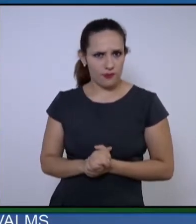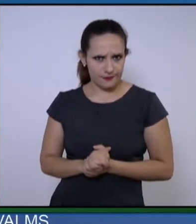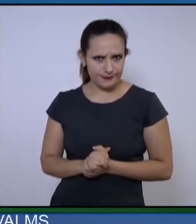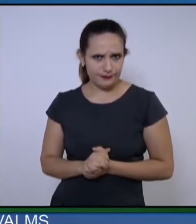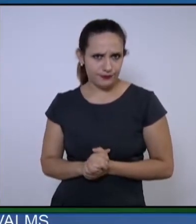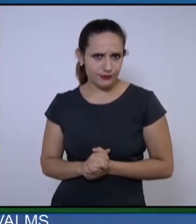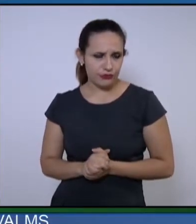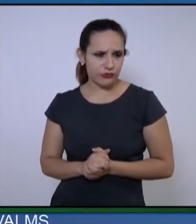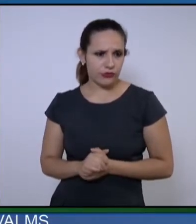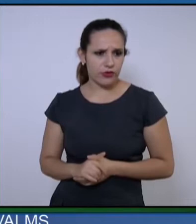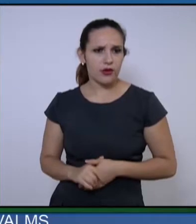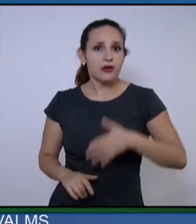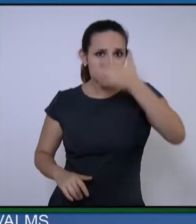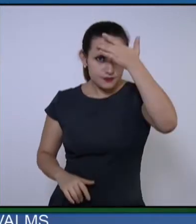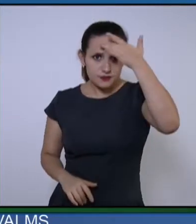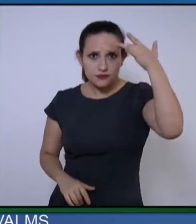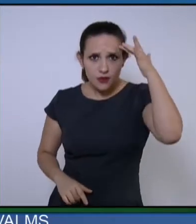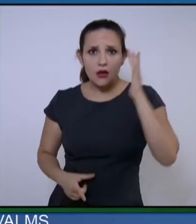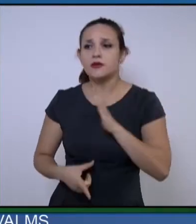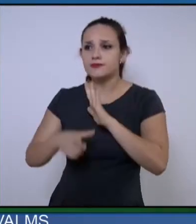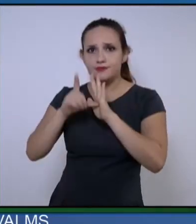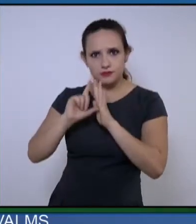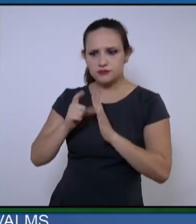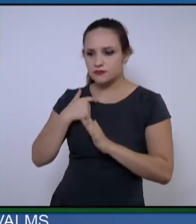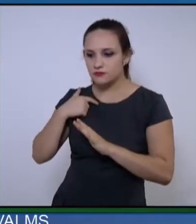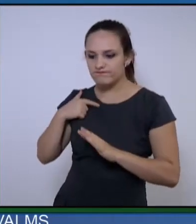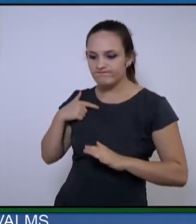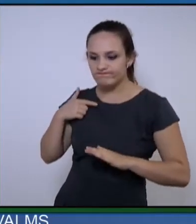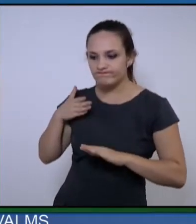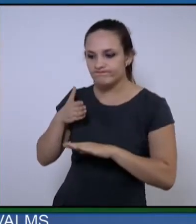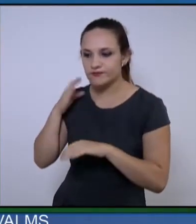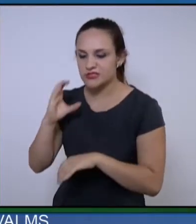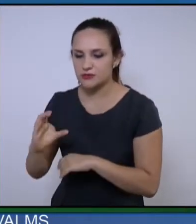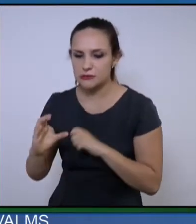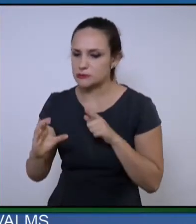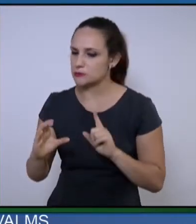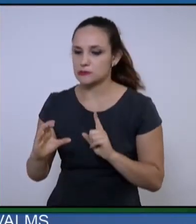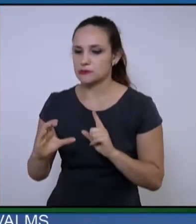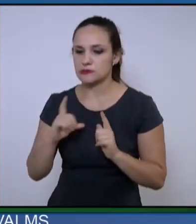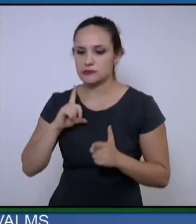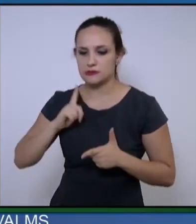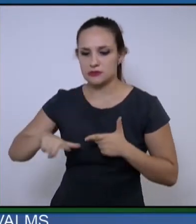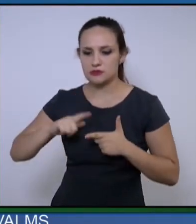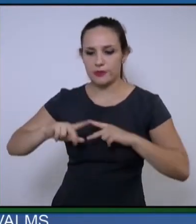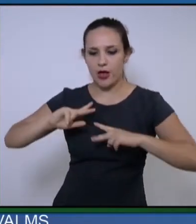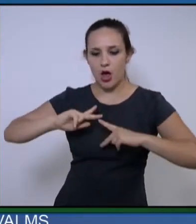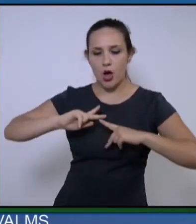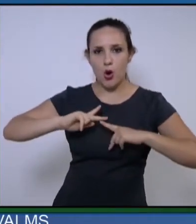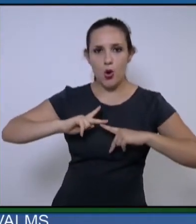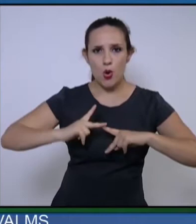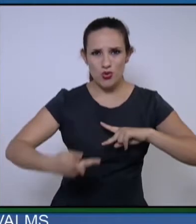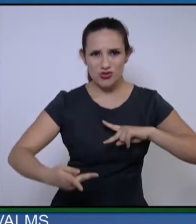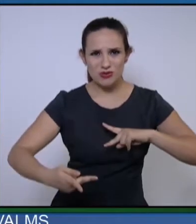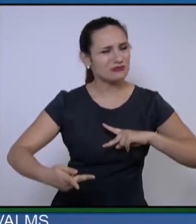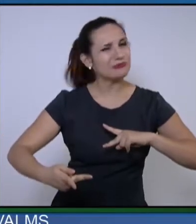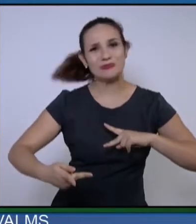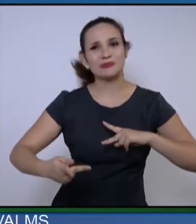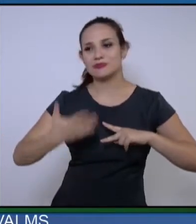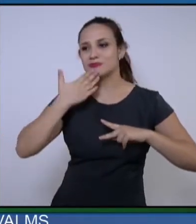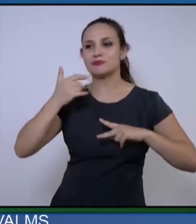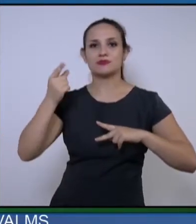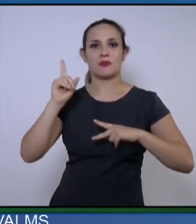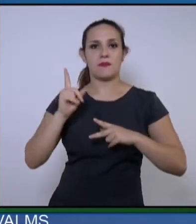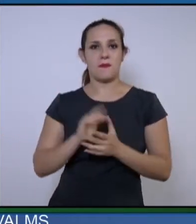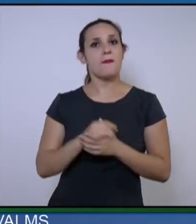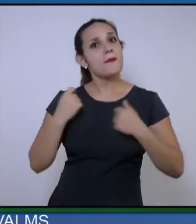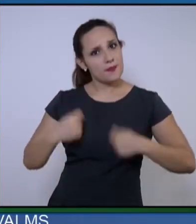que é as consequências que ele vai arcar por conta do crime que ele está cometendo, que ele vai cometer. Tem que